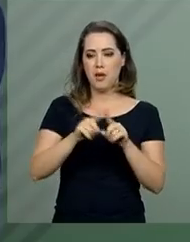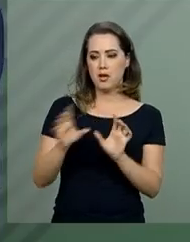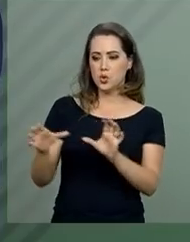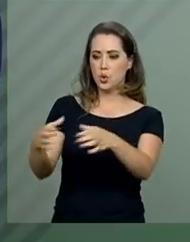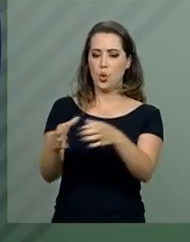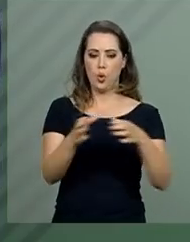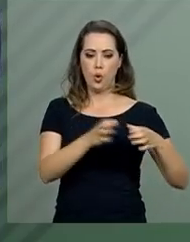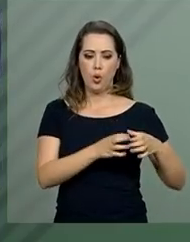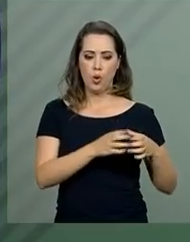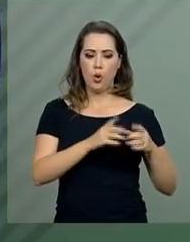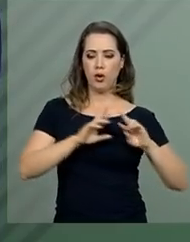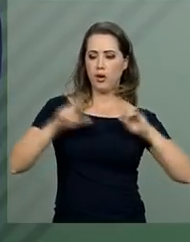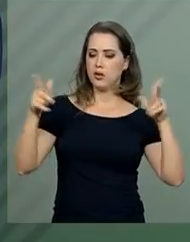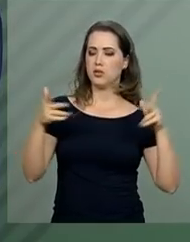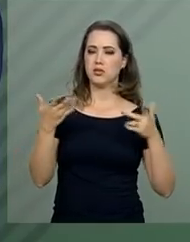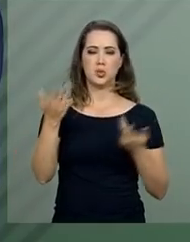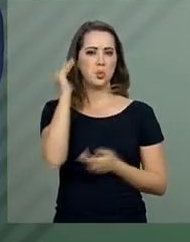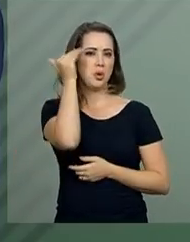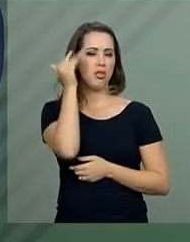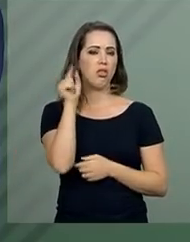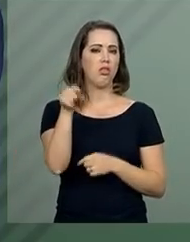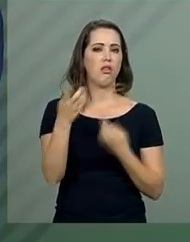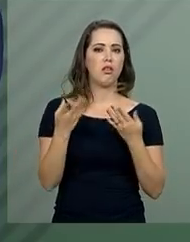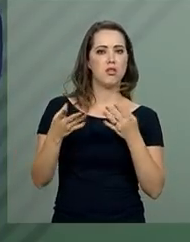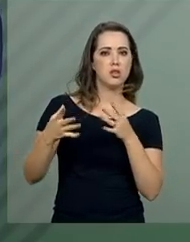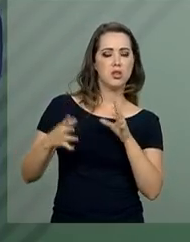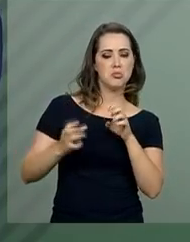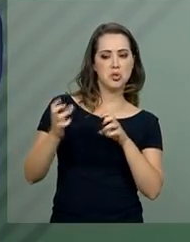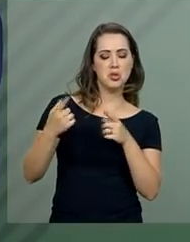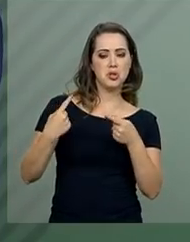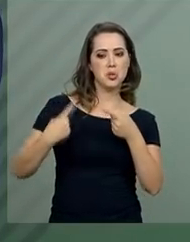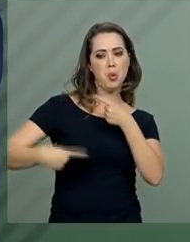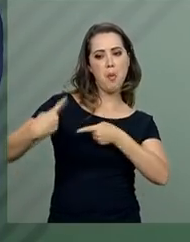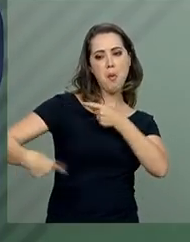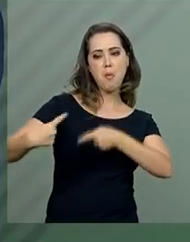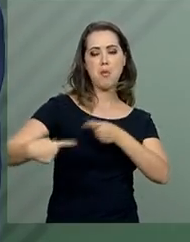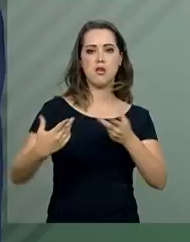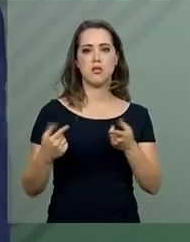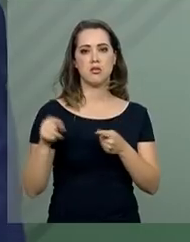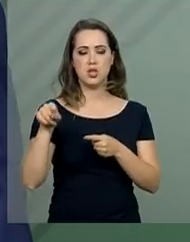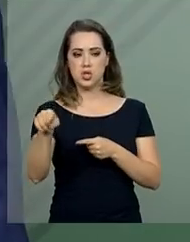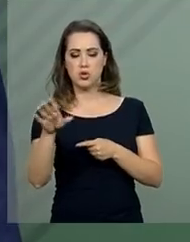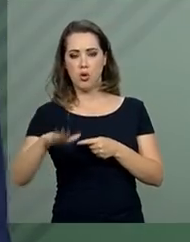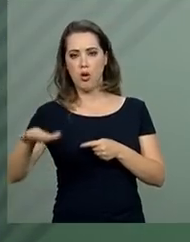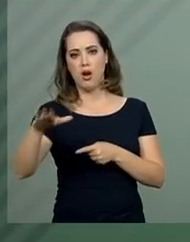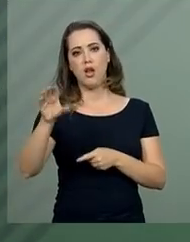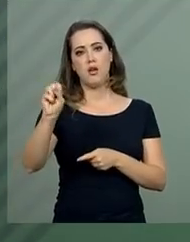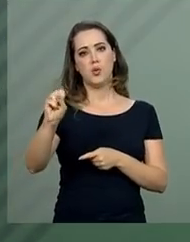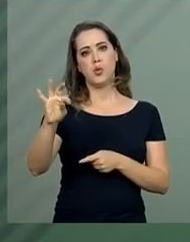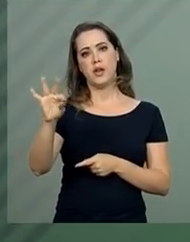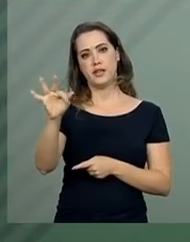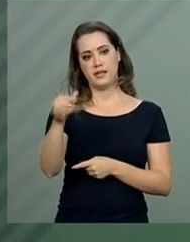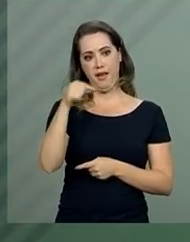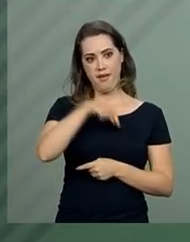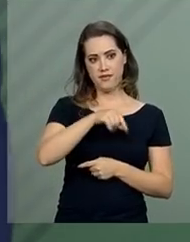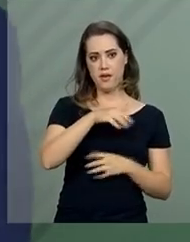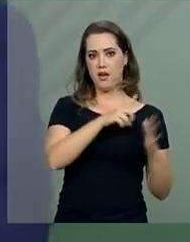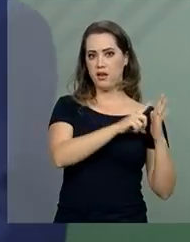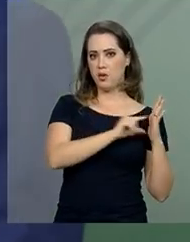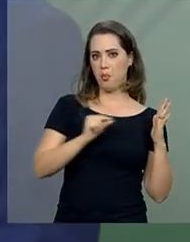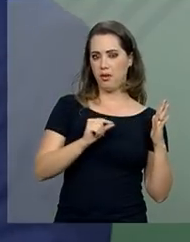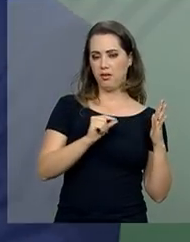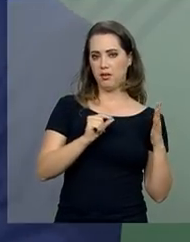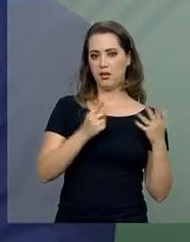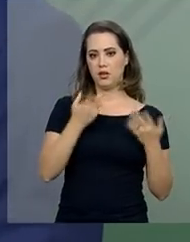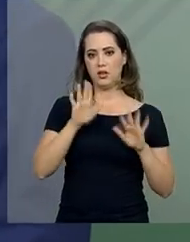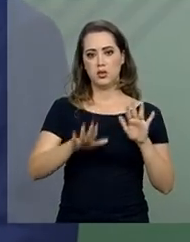público como não dá pra entender um pouco de conflito da decisão de lá e de cá e aproveitando é não é usual